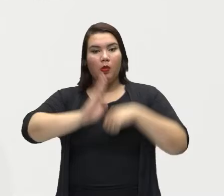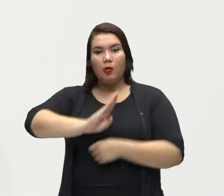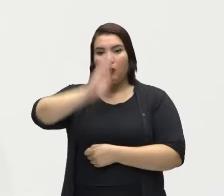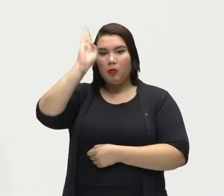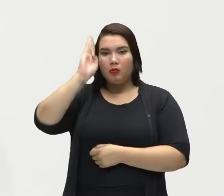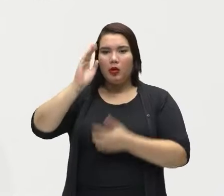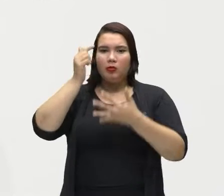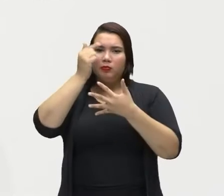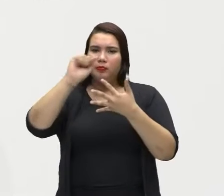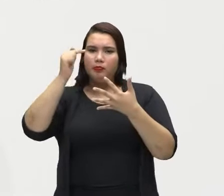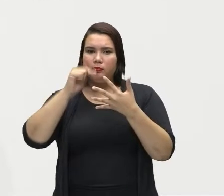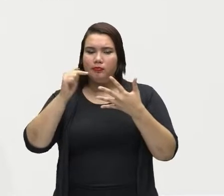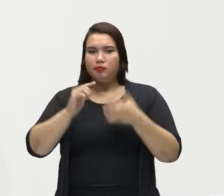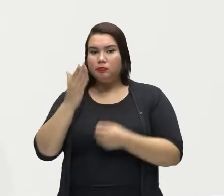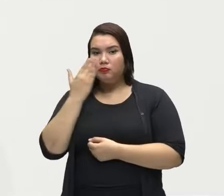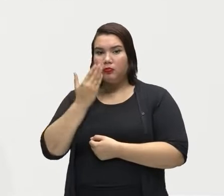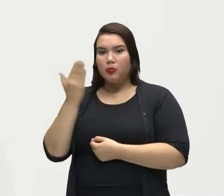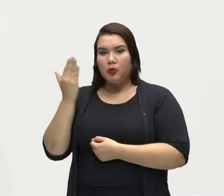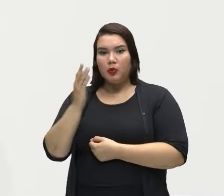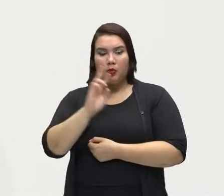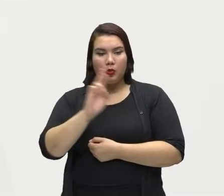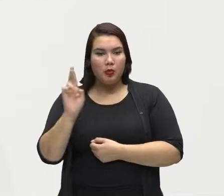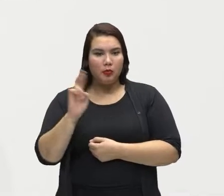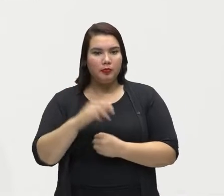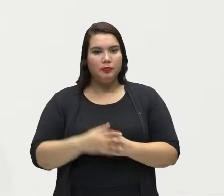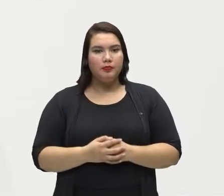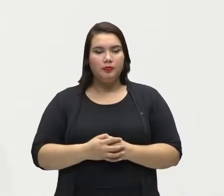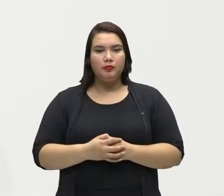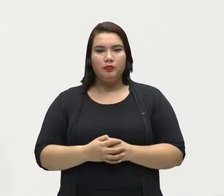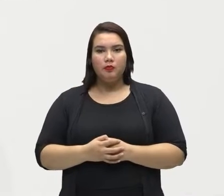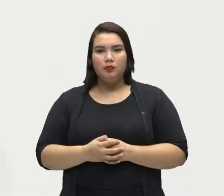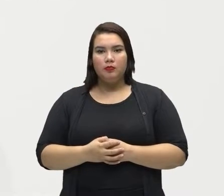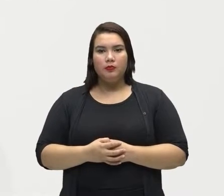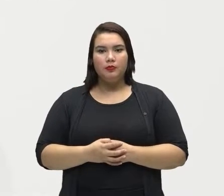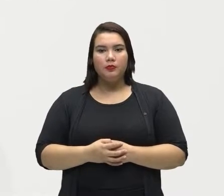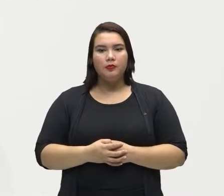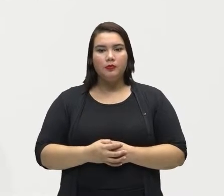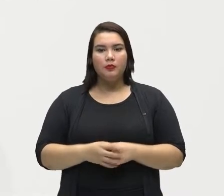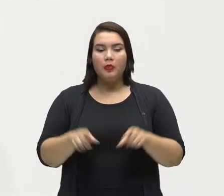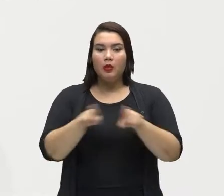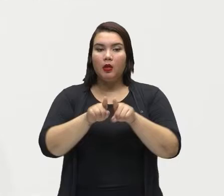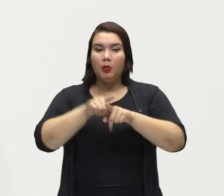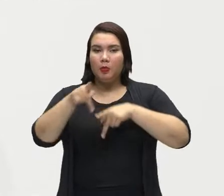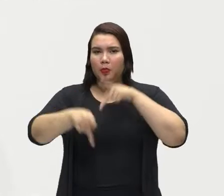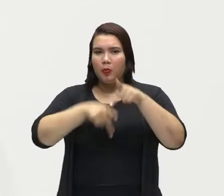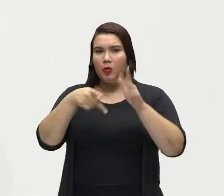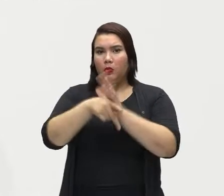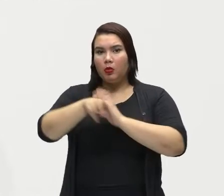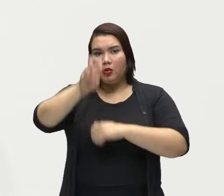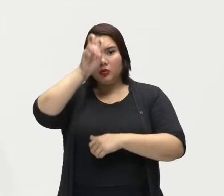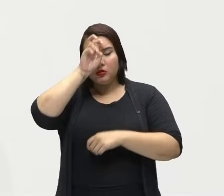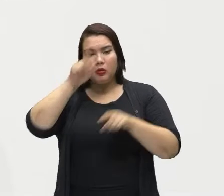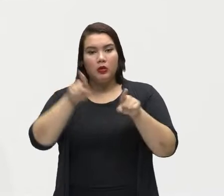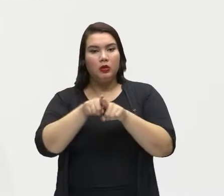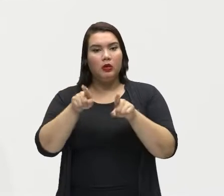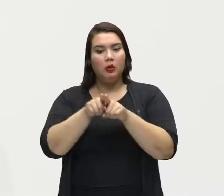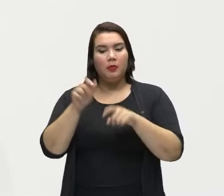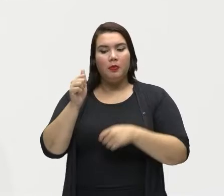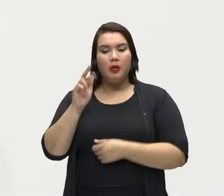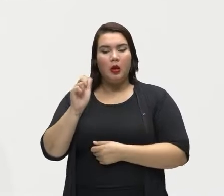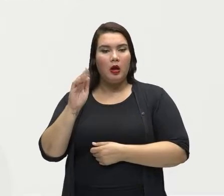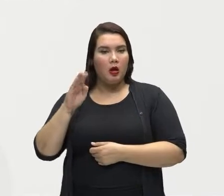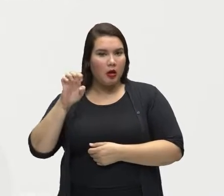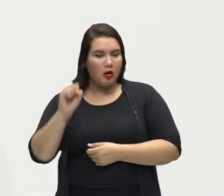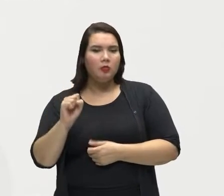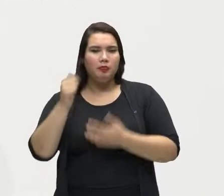os fenícios, os cartaginenses, os líbios, os persas, os egípcios e os árabes, tá? Então, olha